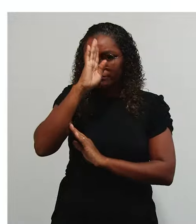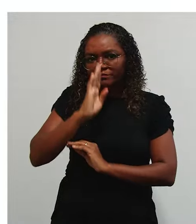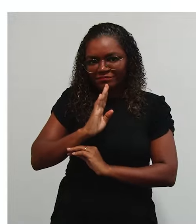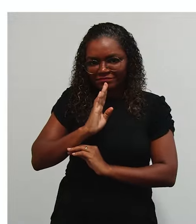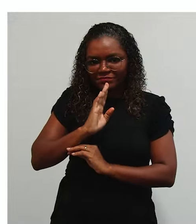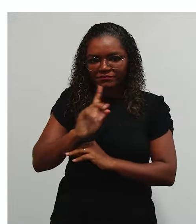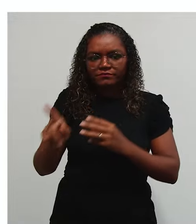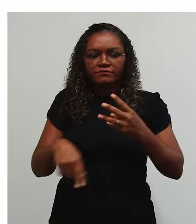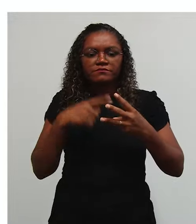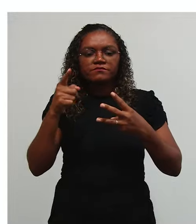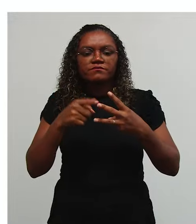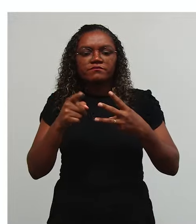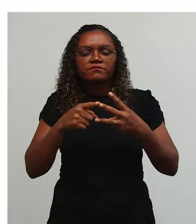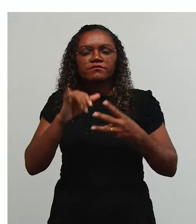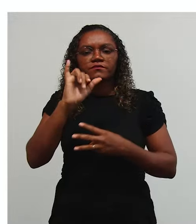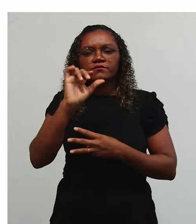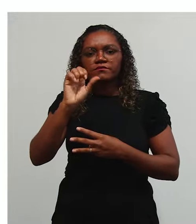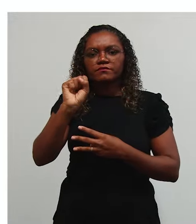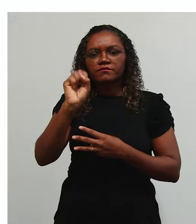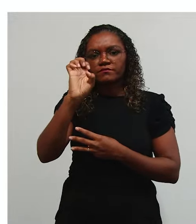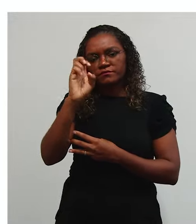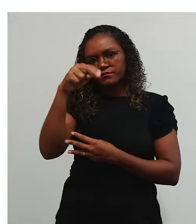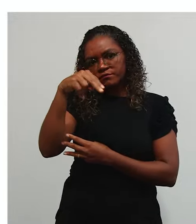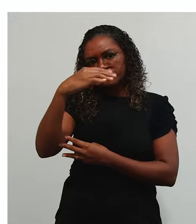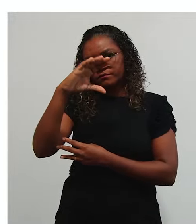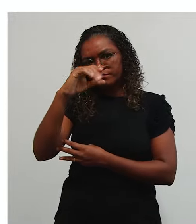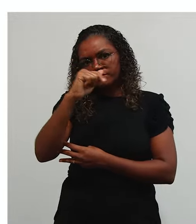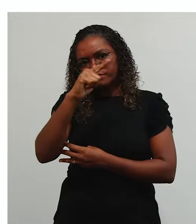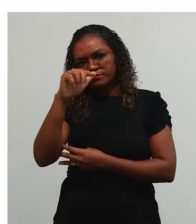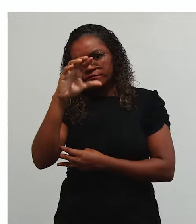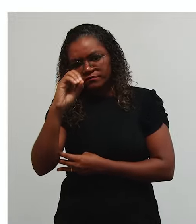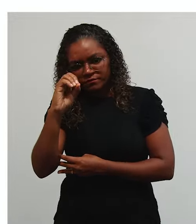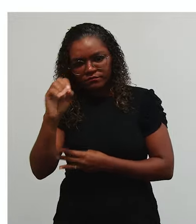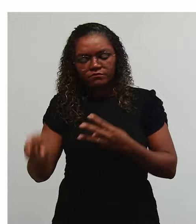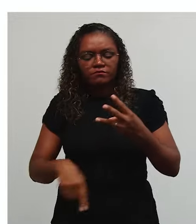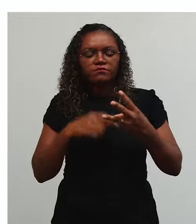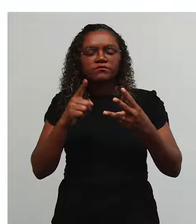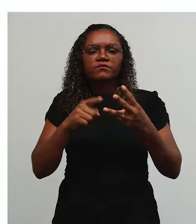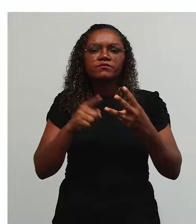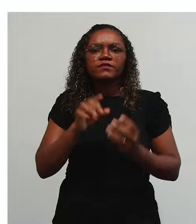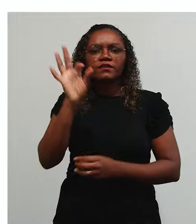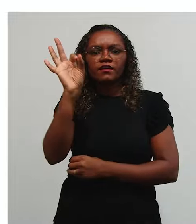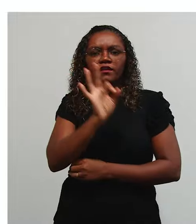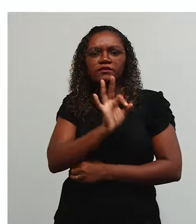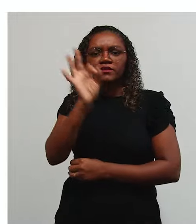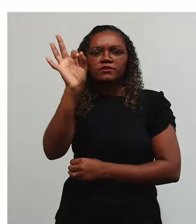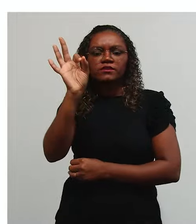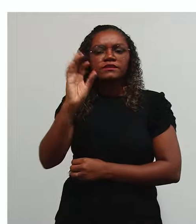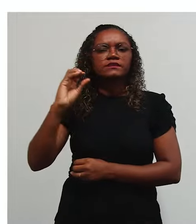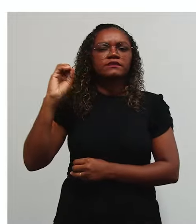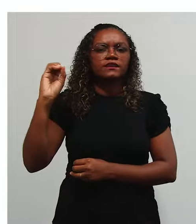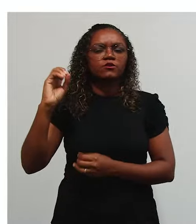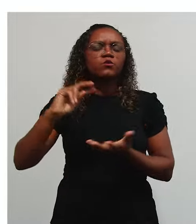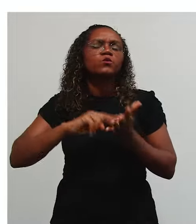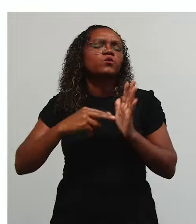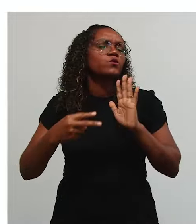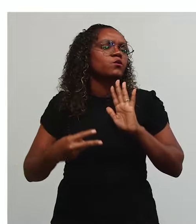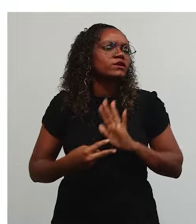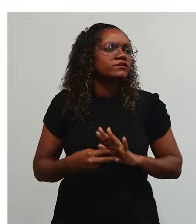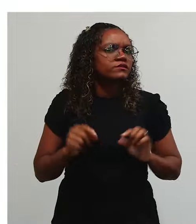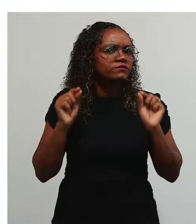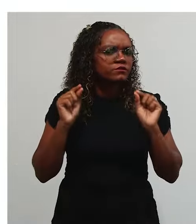CF temos também as isenções e por fim a fixação da alíquota zero